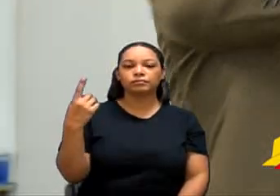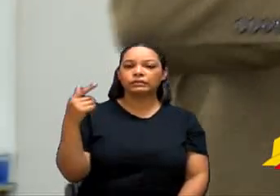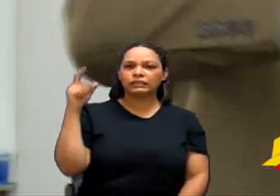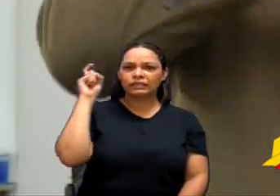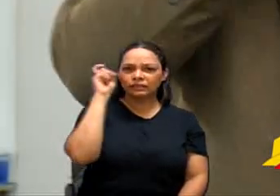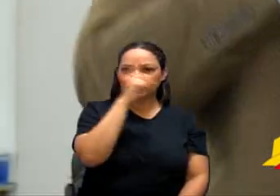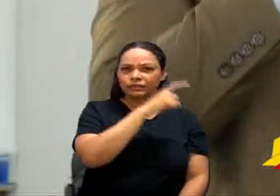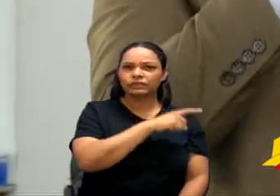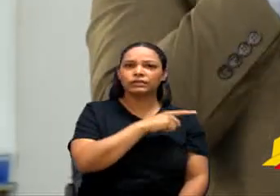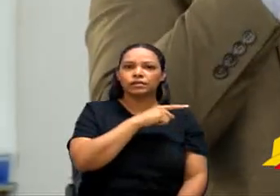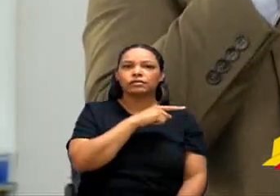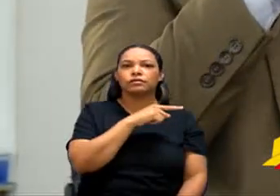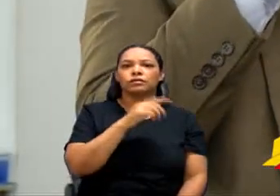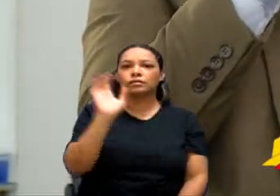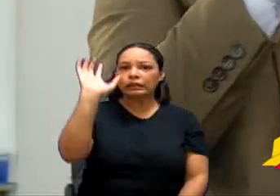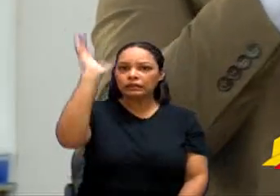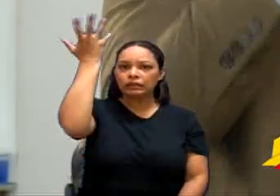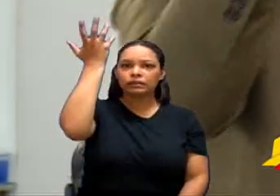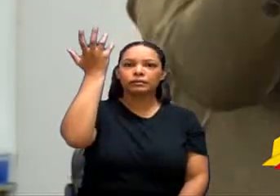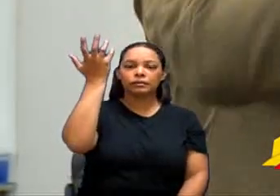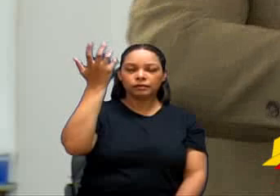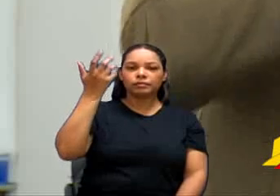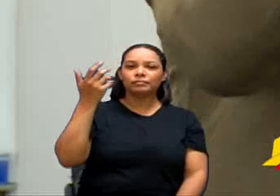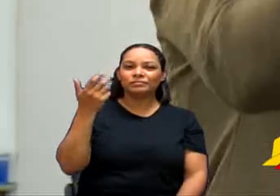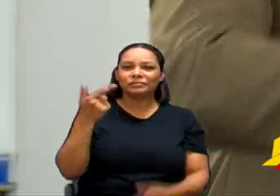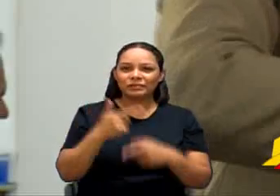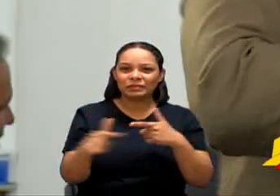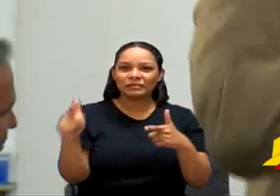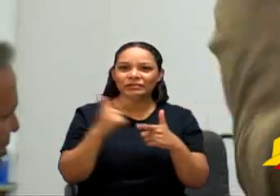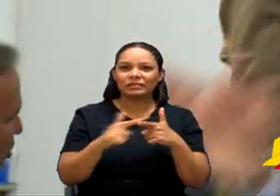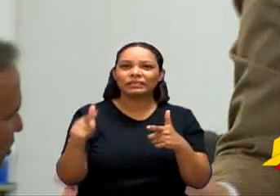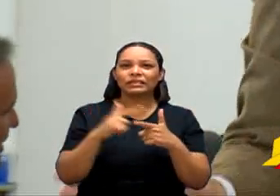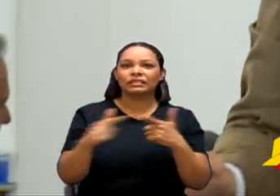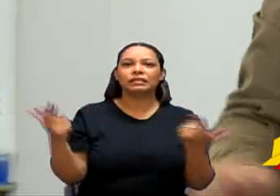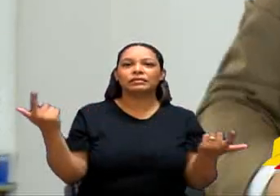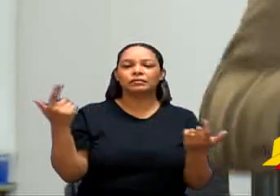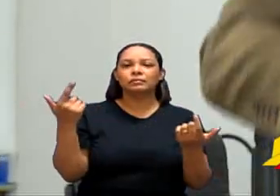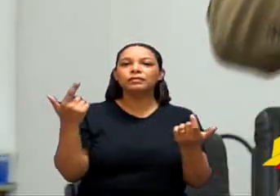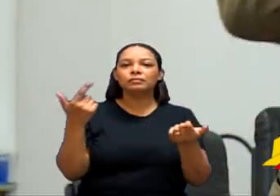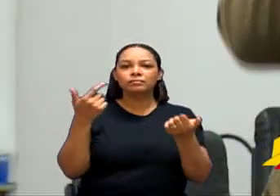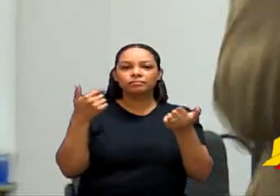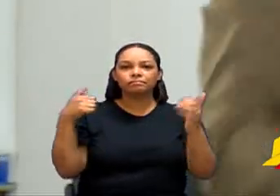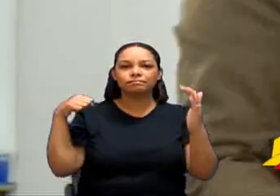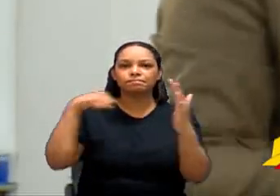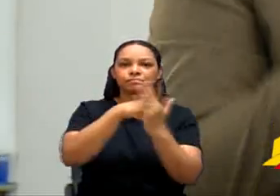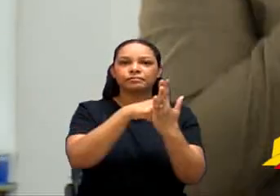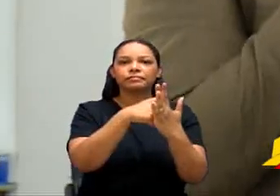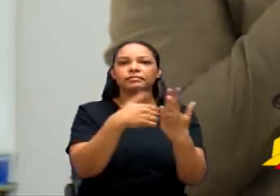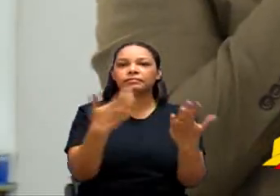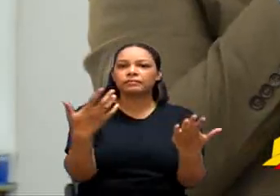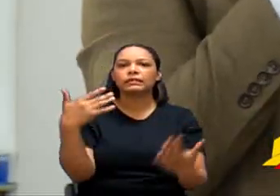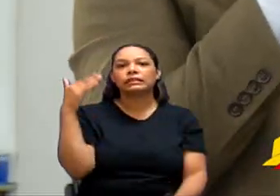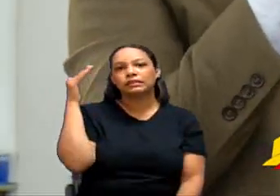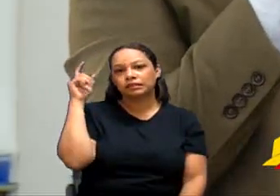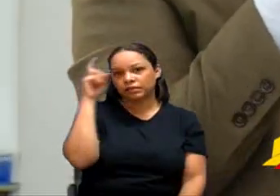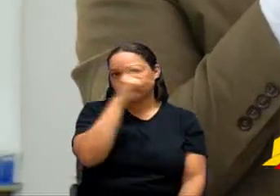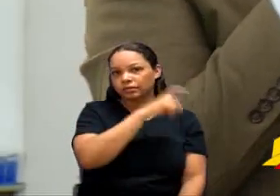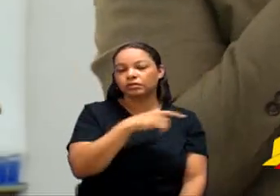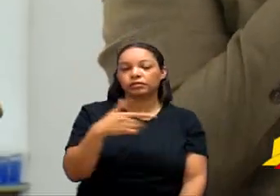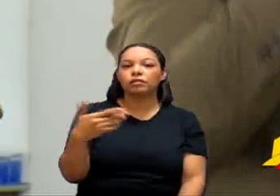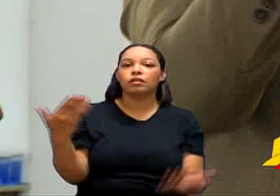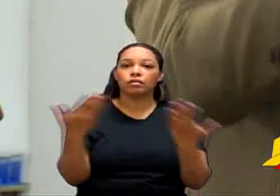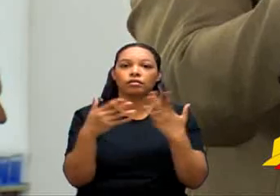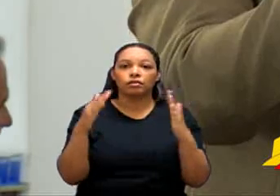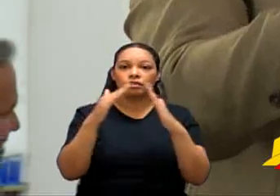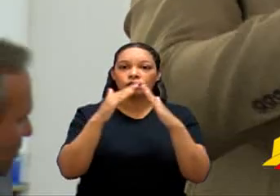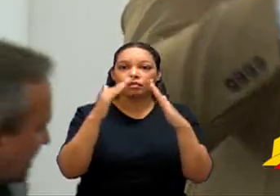saindo de um clube e atropelou as pessoas num ponto de ônibus, pegou... Foi uma coisa horrível. Então, a questão dos abrigos é importante, que traz